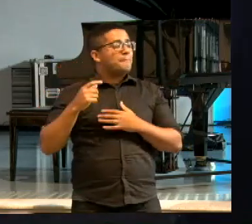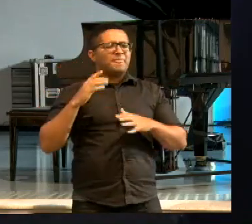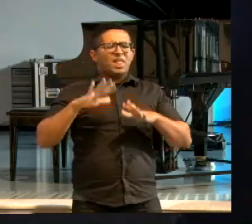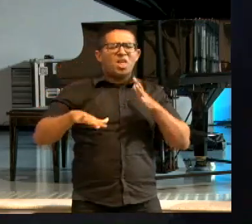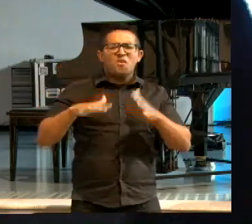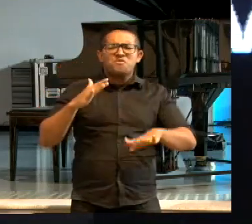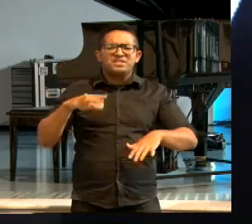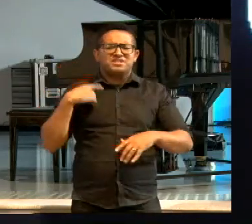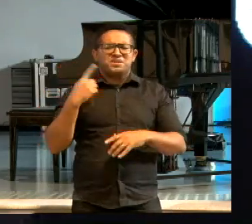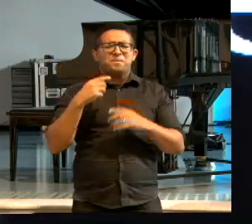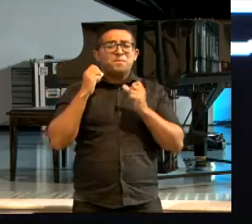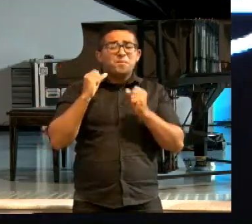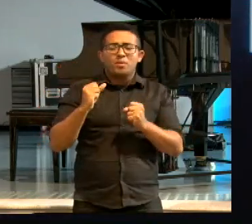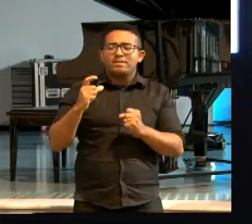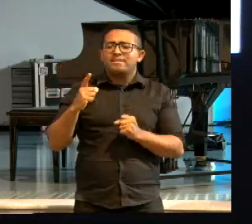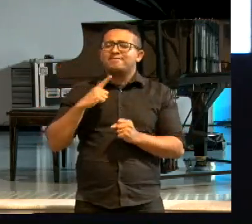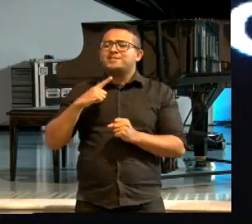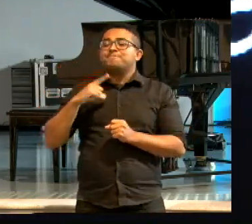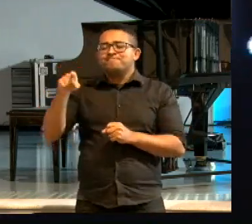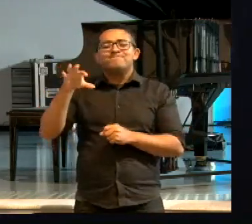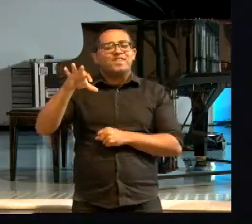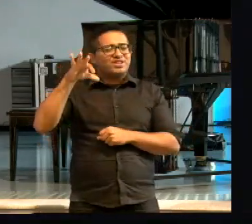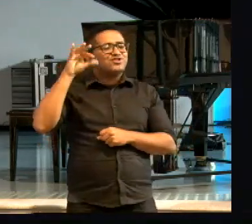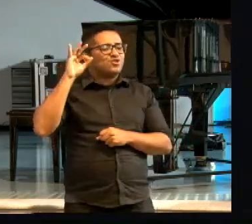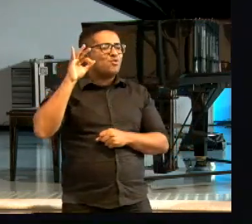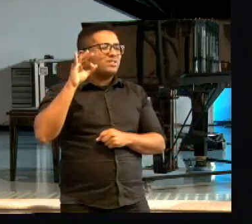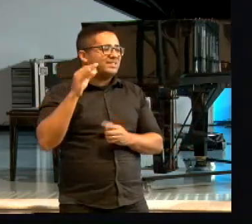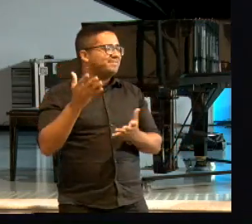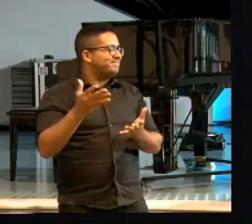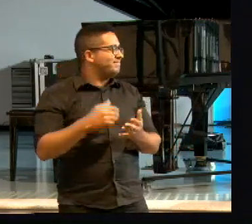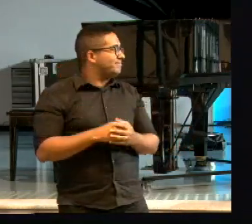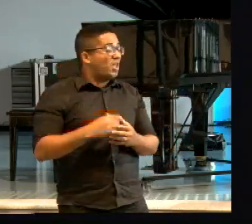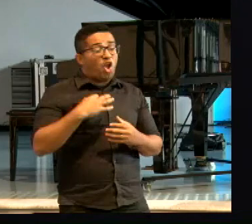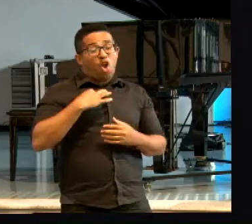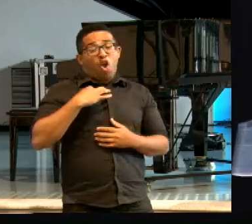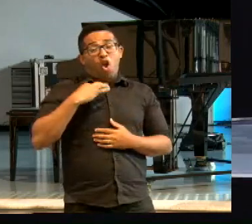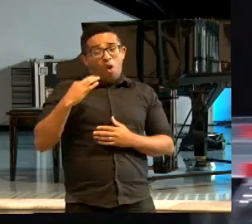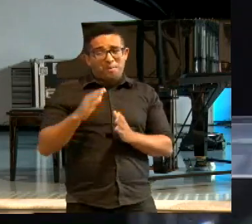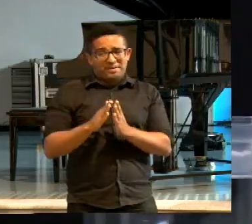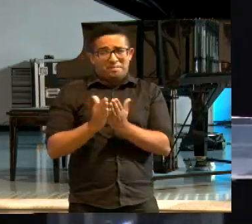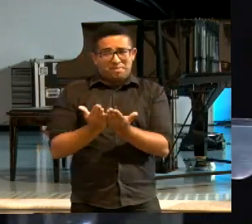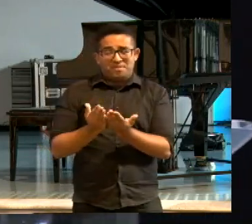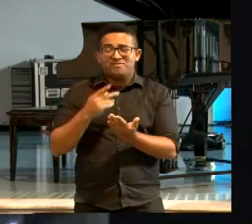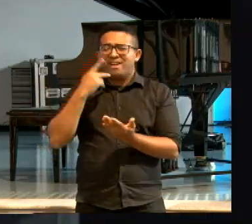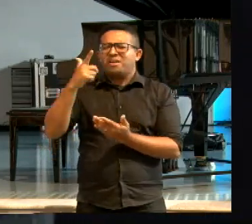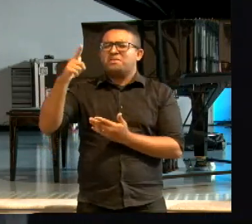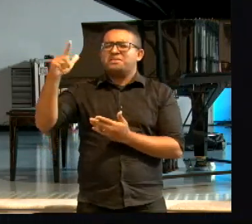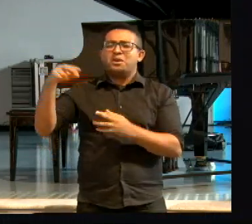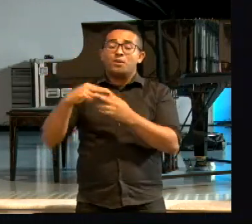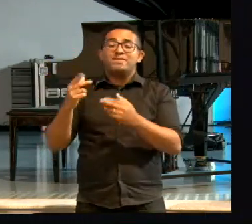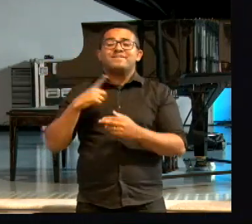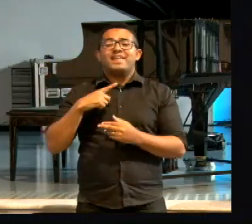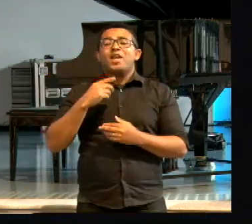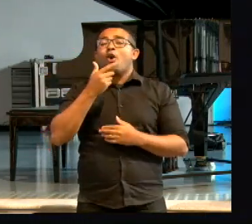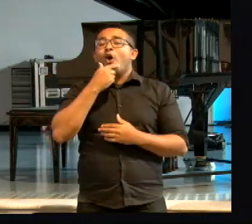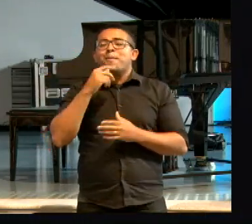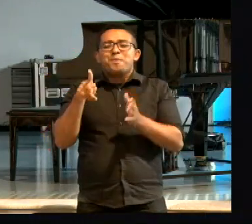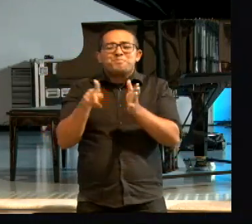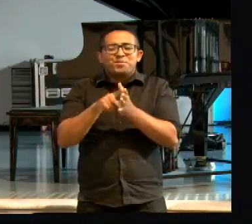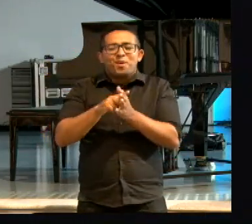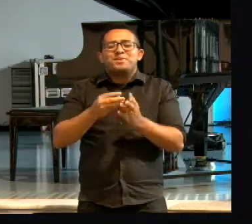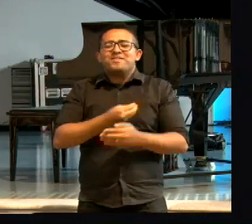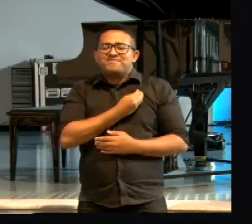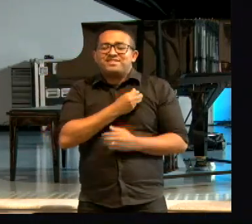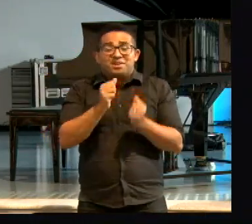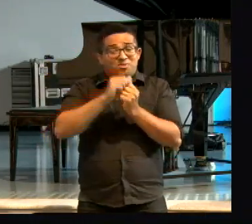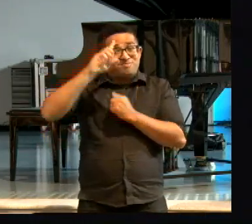pode ter esse tipo de atitude. Roupa na Bíblia fala, entre outras coisas, da condição do homem diante de Deus. De